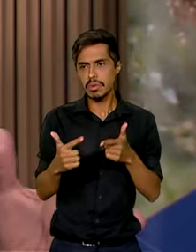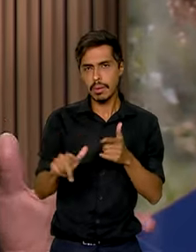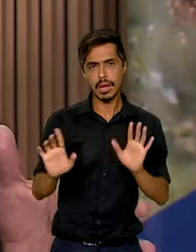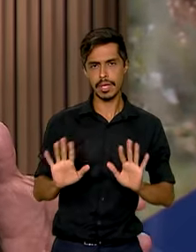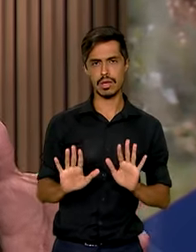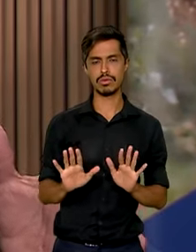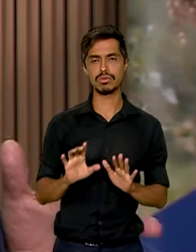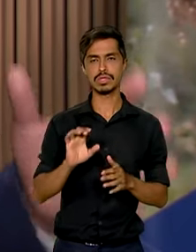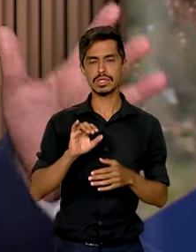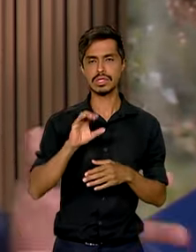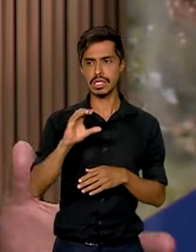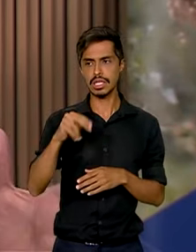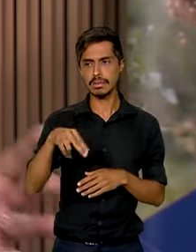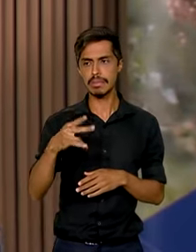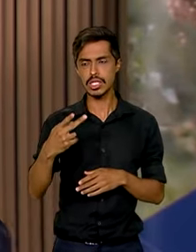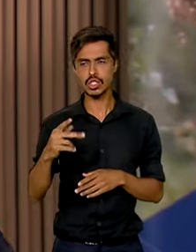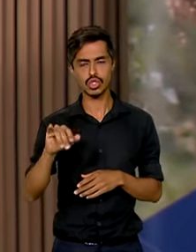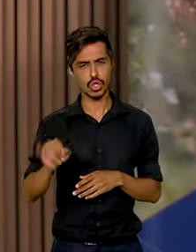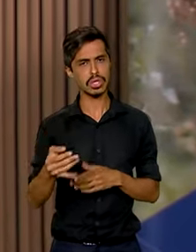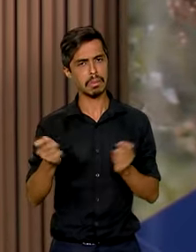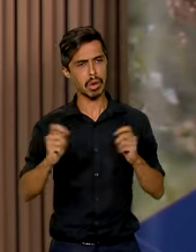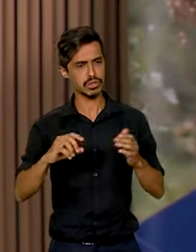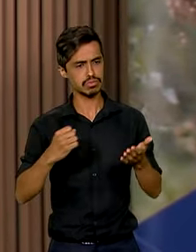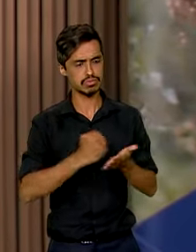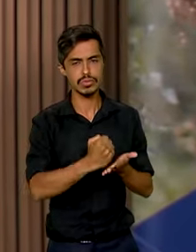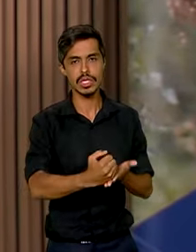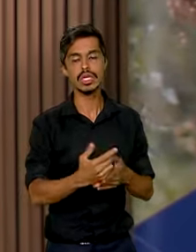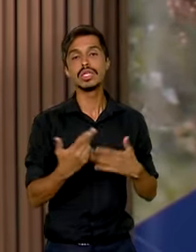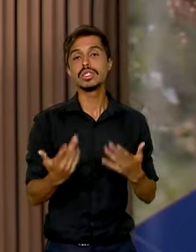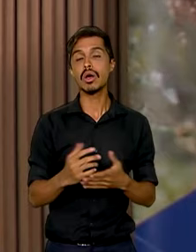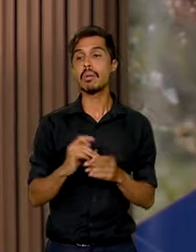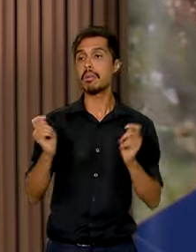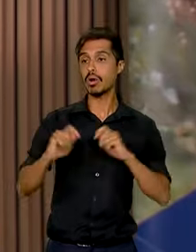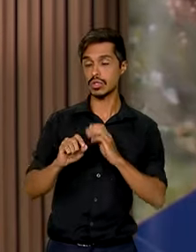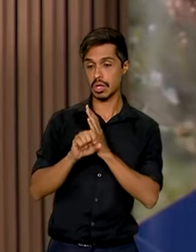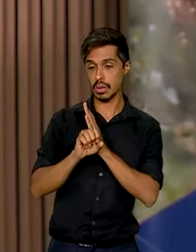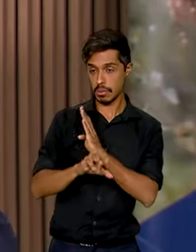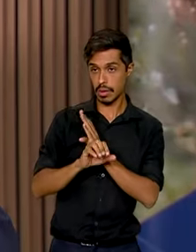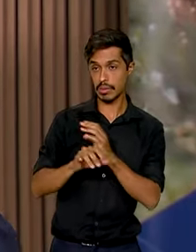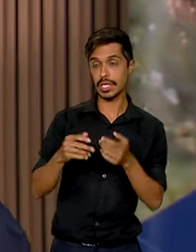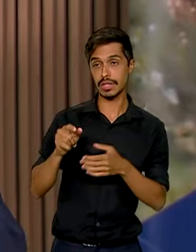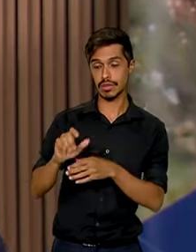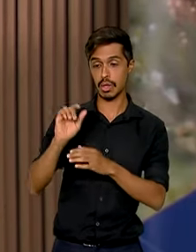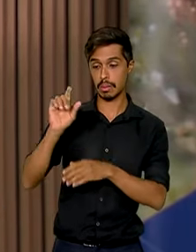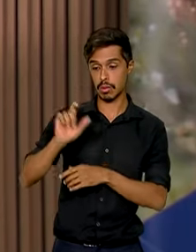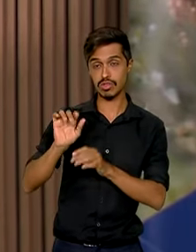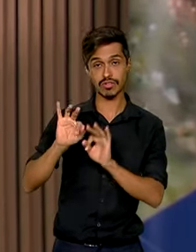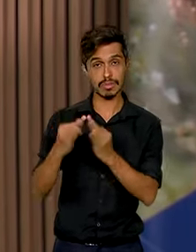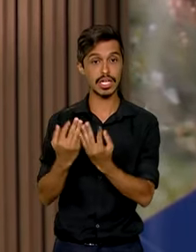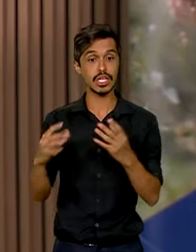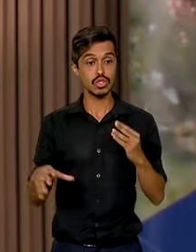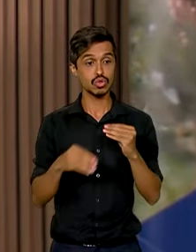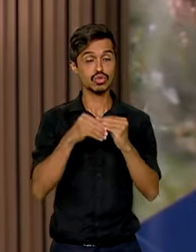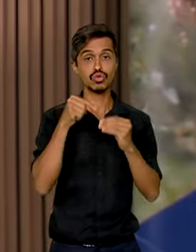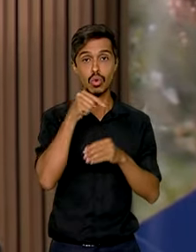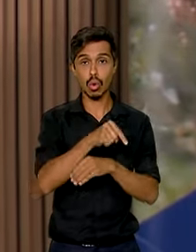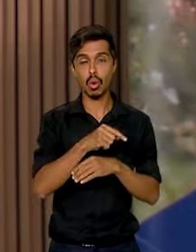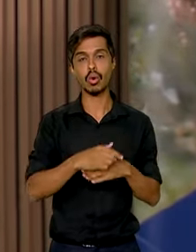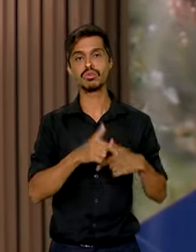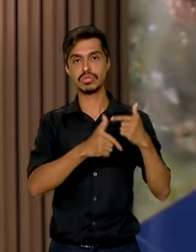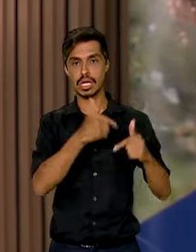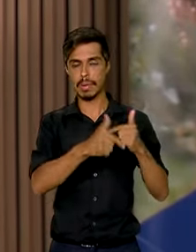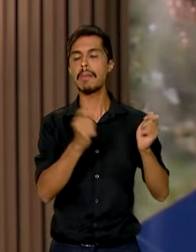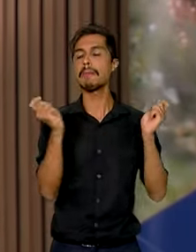possível ganhar o bolsa família e é possível ter a carteira assinada somente quando a renda